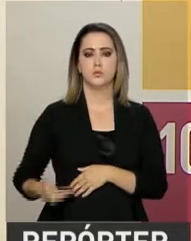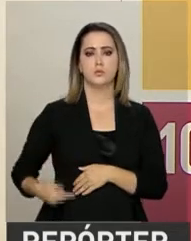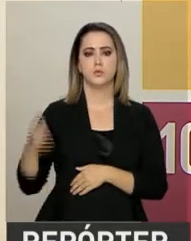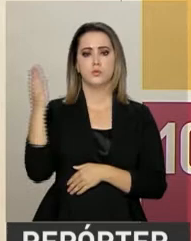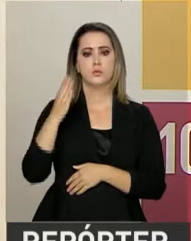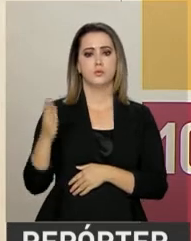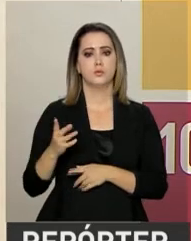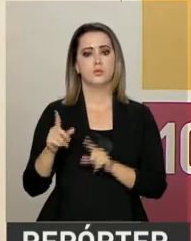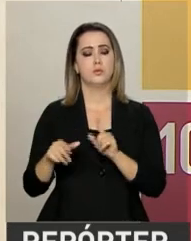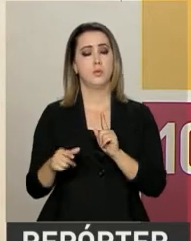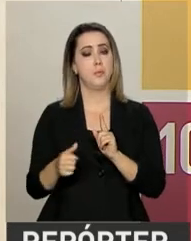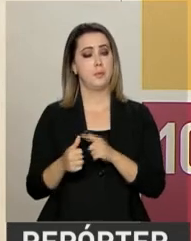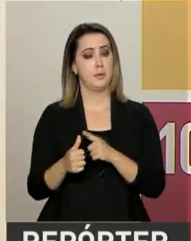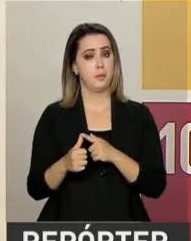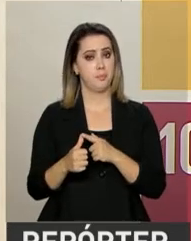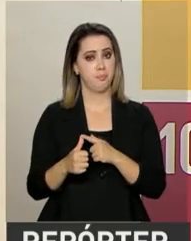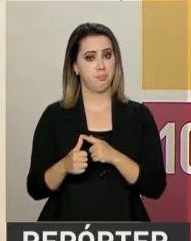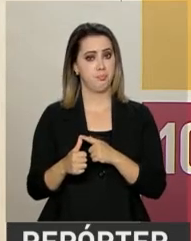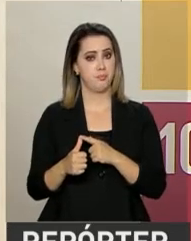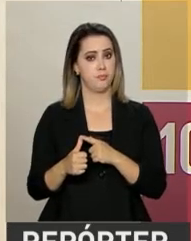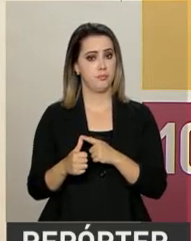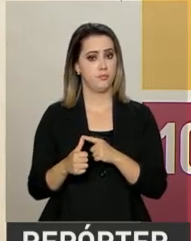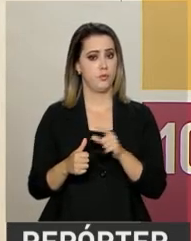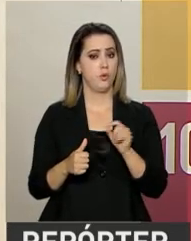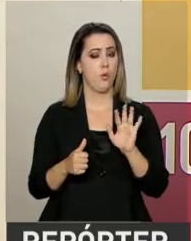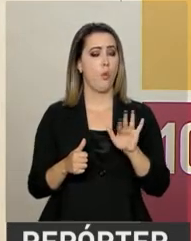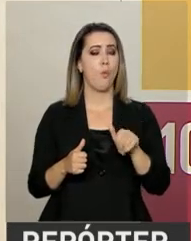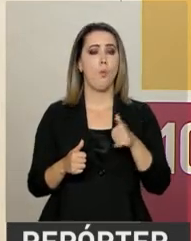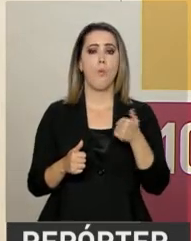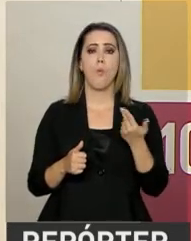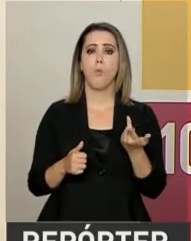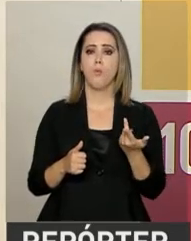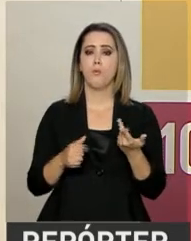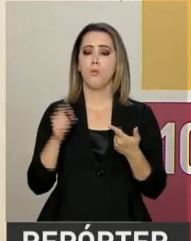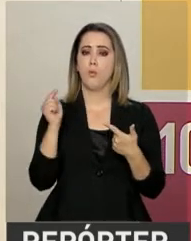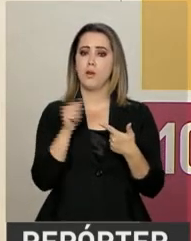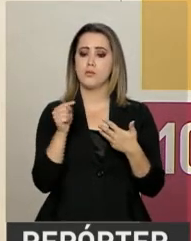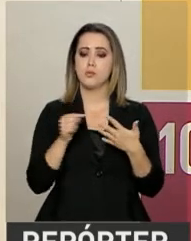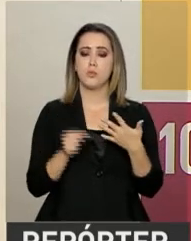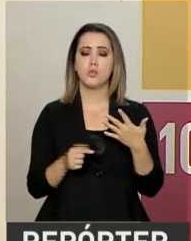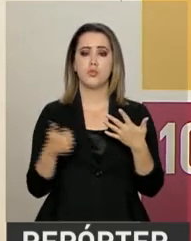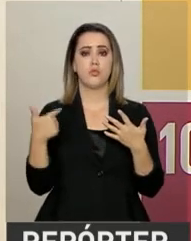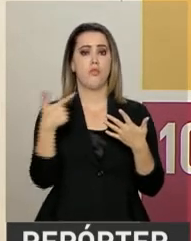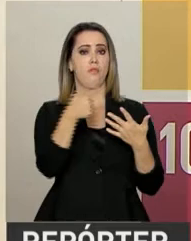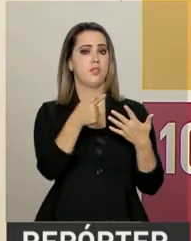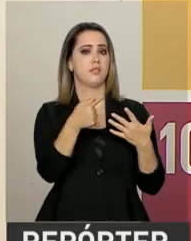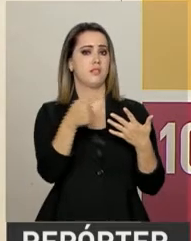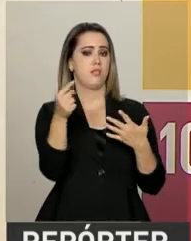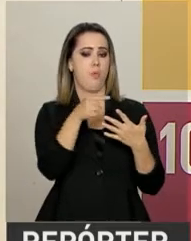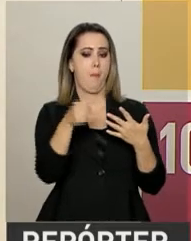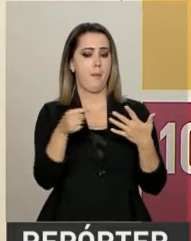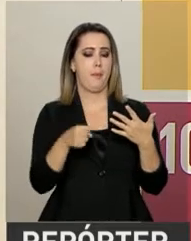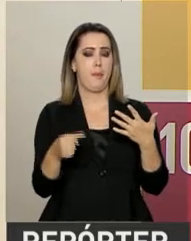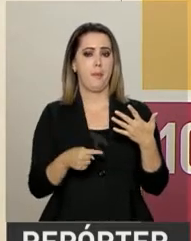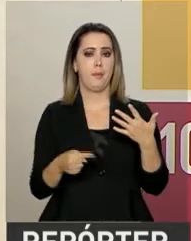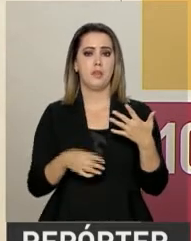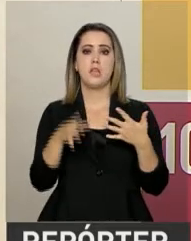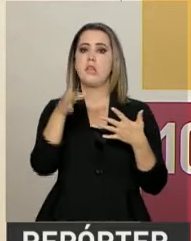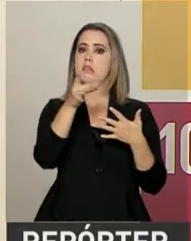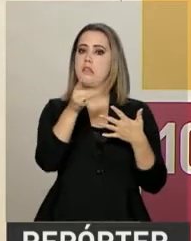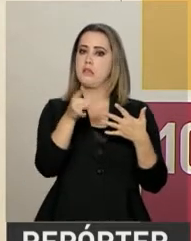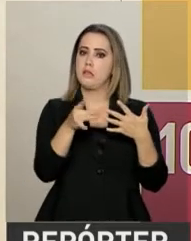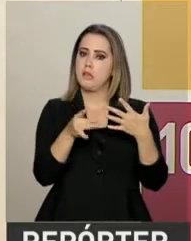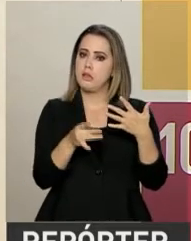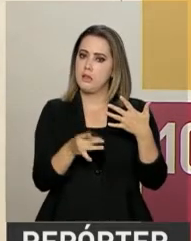tanto entender a atitude a que os objetivos de tons das sete objetivos e 169 metas o que